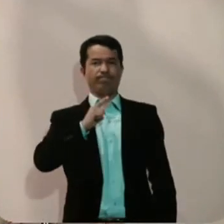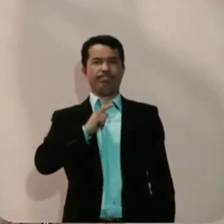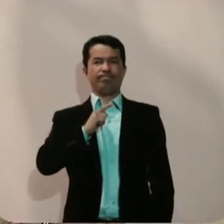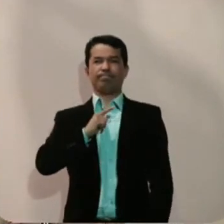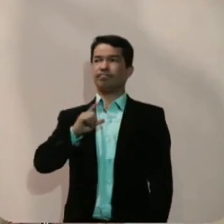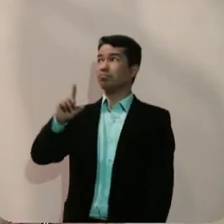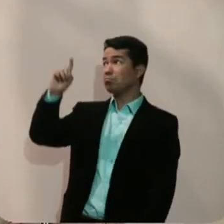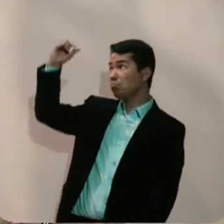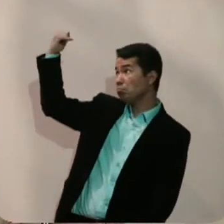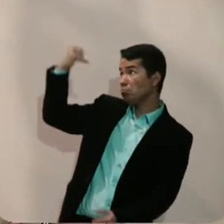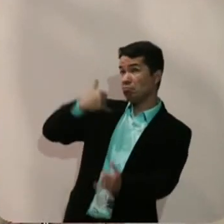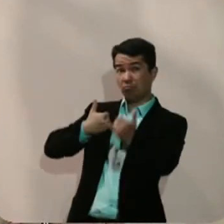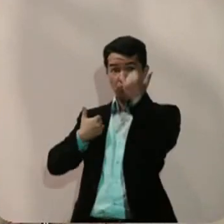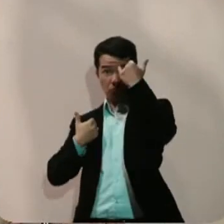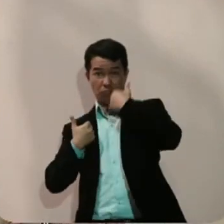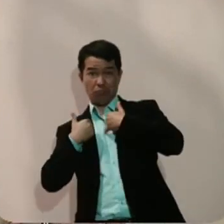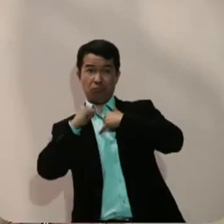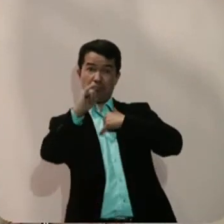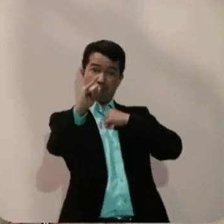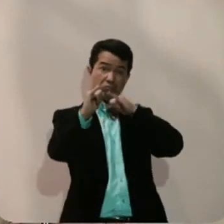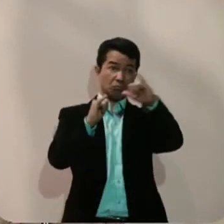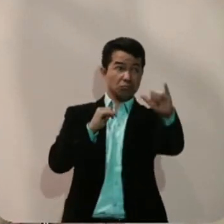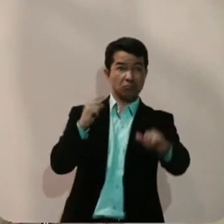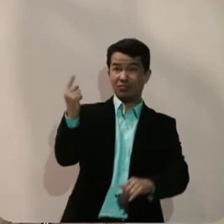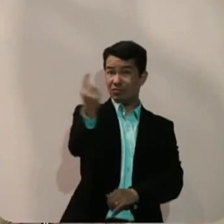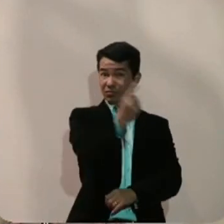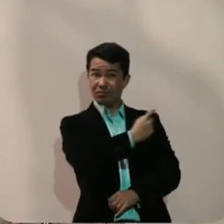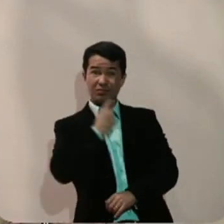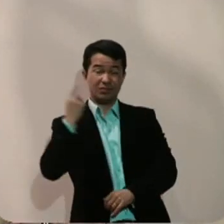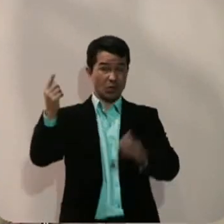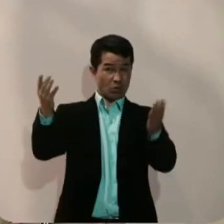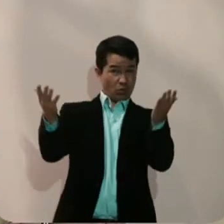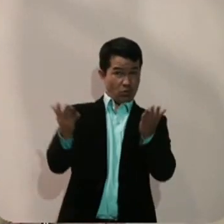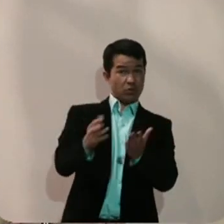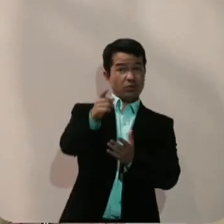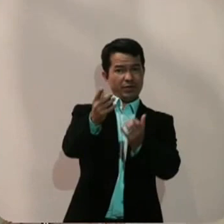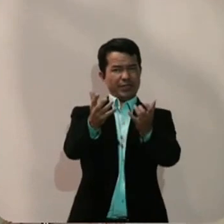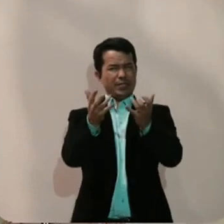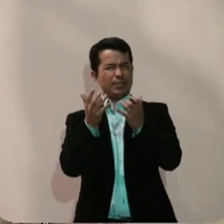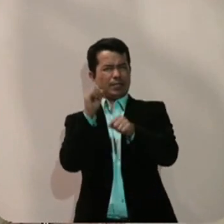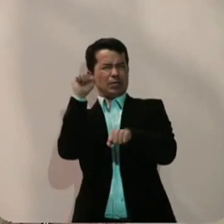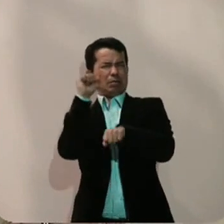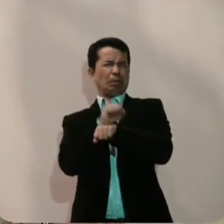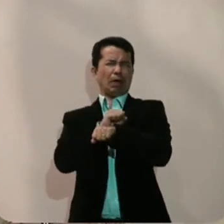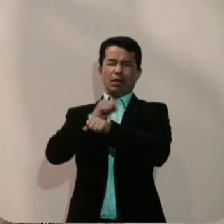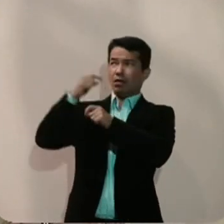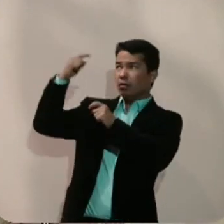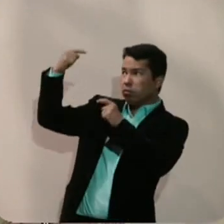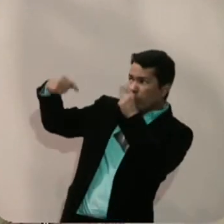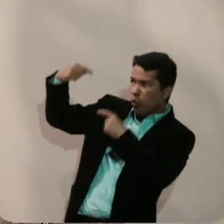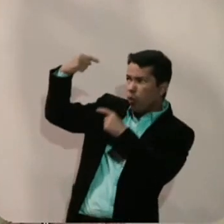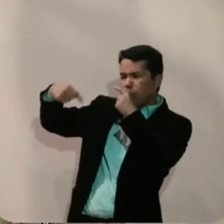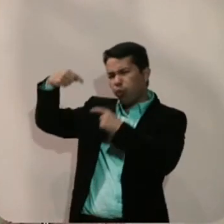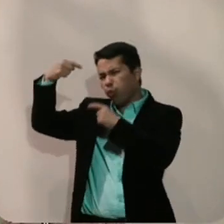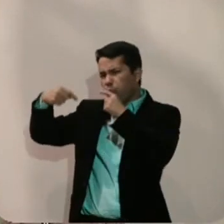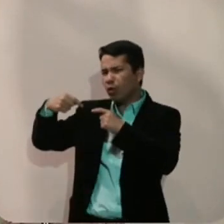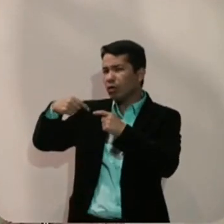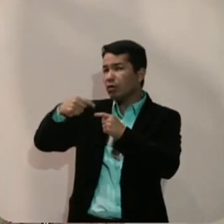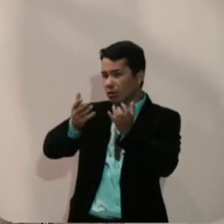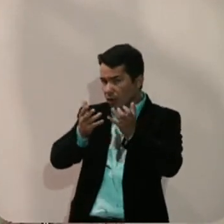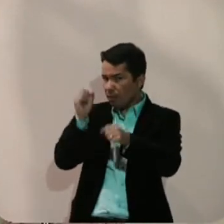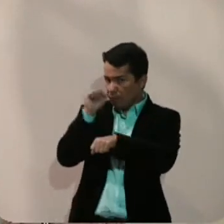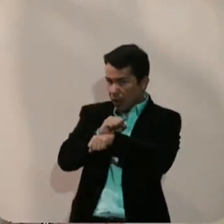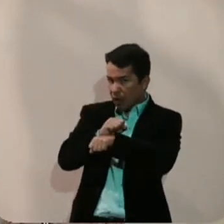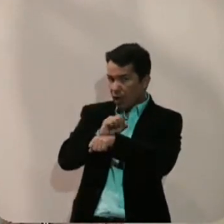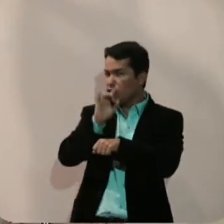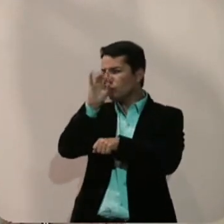e você quer parar de lutar com o Senhor, porque não tem jeito de vencer lutando com Ele, eu queria desafiar você a